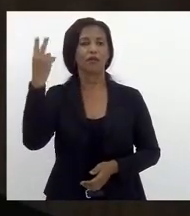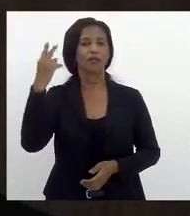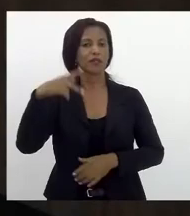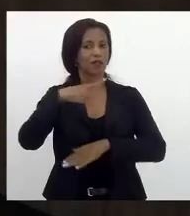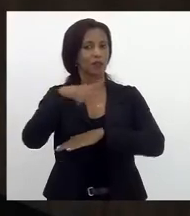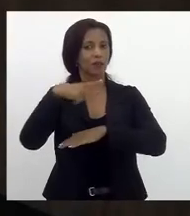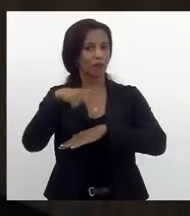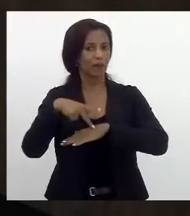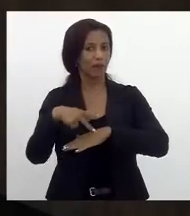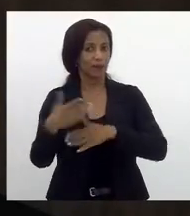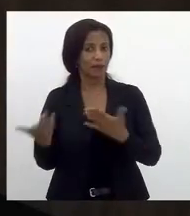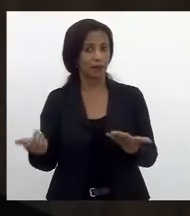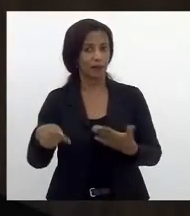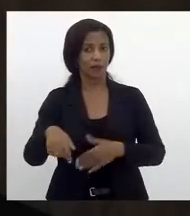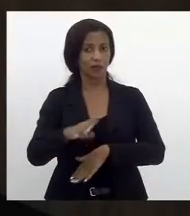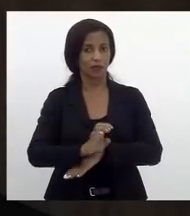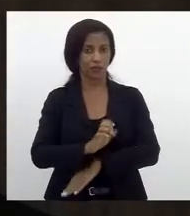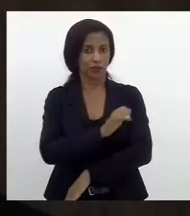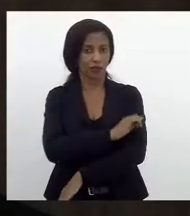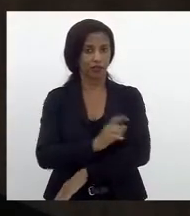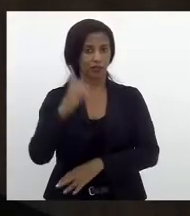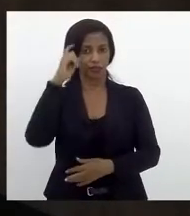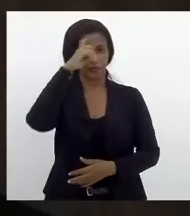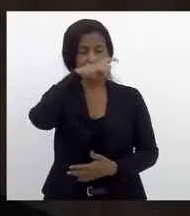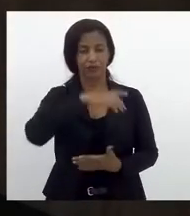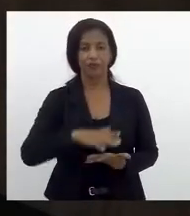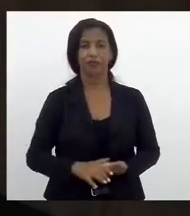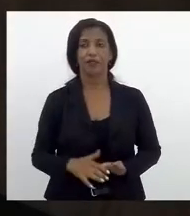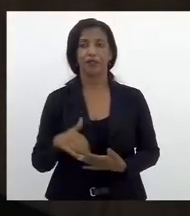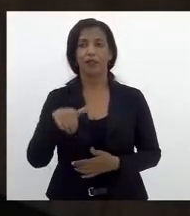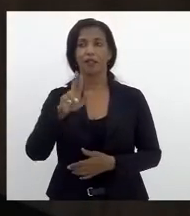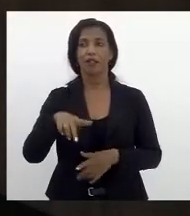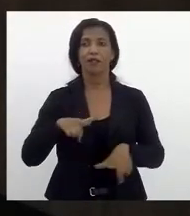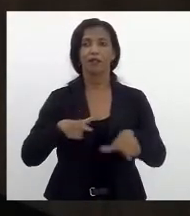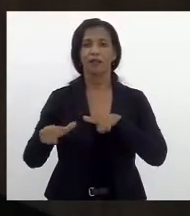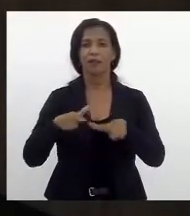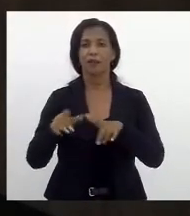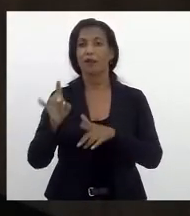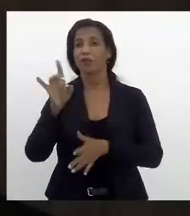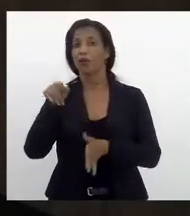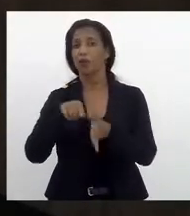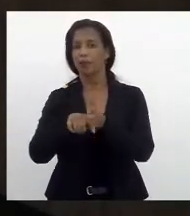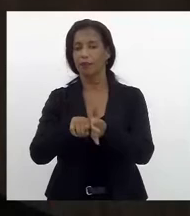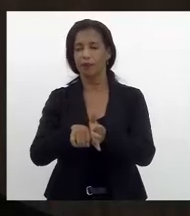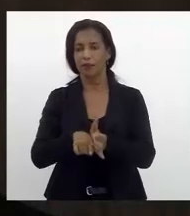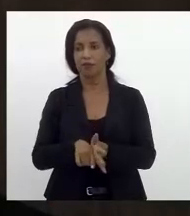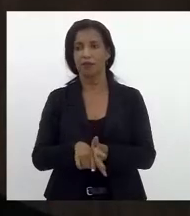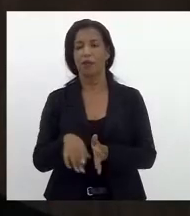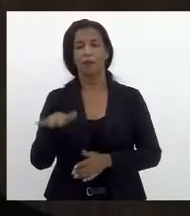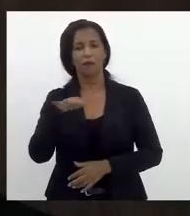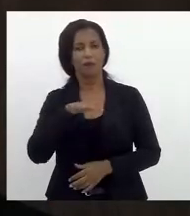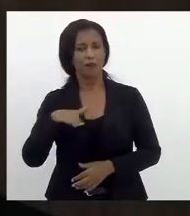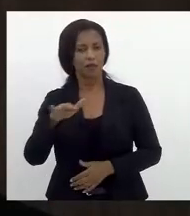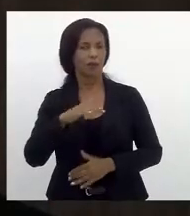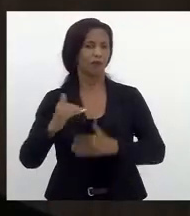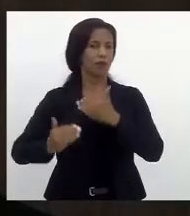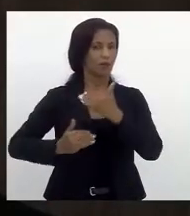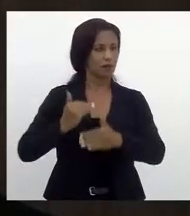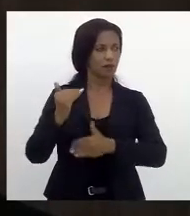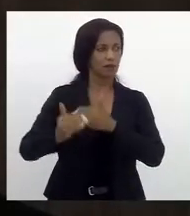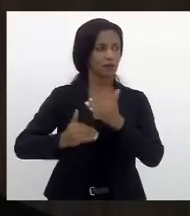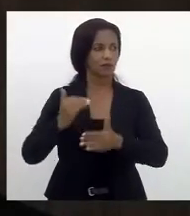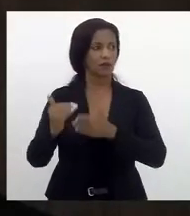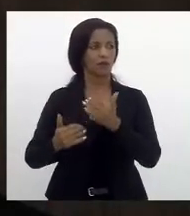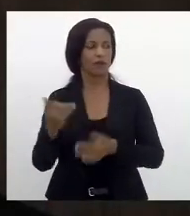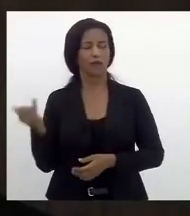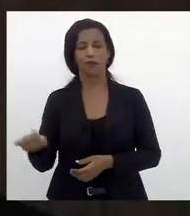país, muito menos aqui no Estado. É difícil quem trabalha só com pesquisa, mas é uma área que desenvolve, que